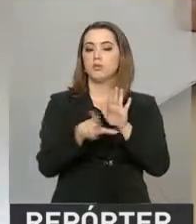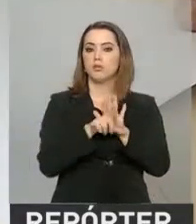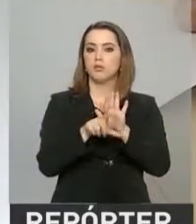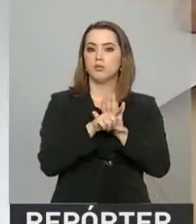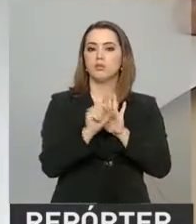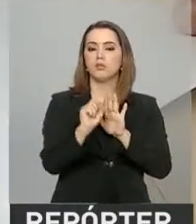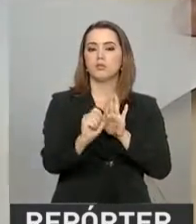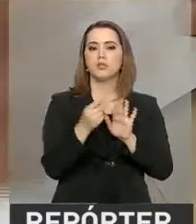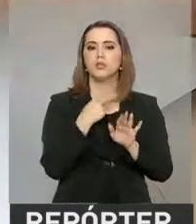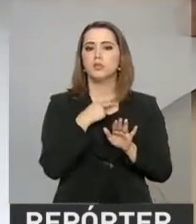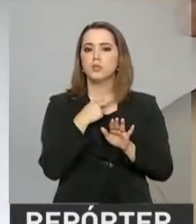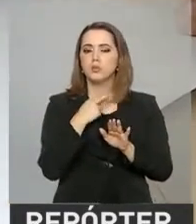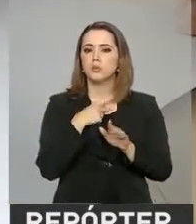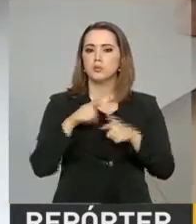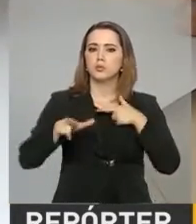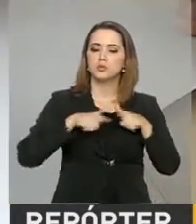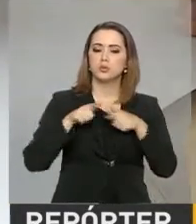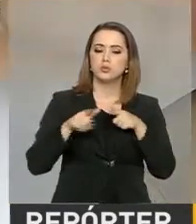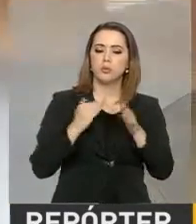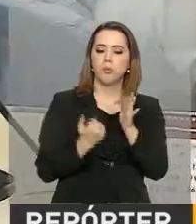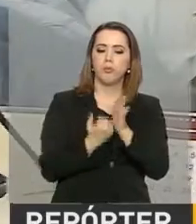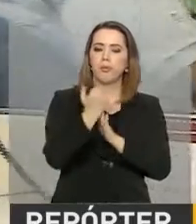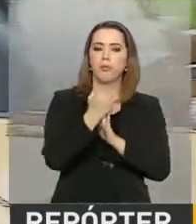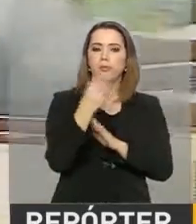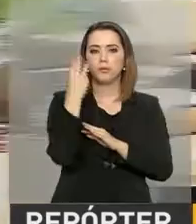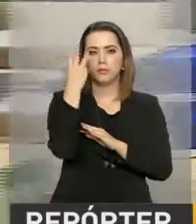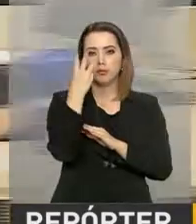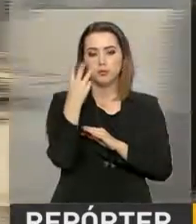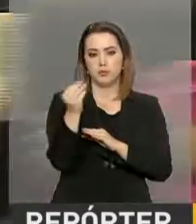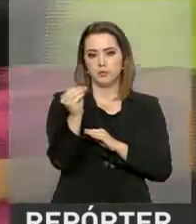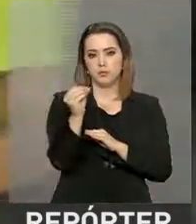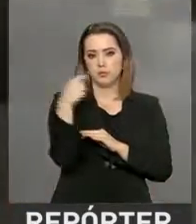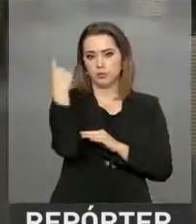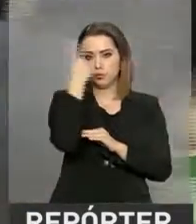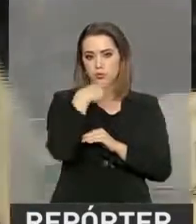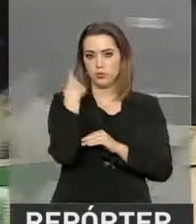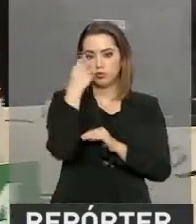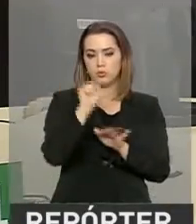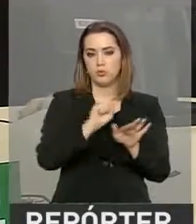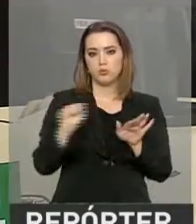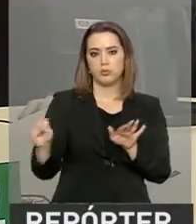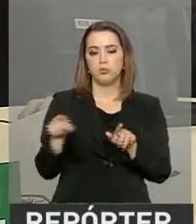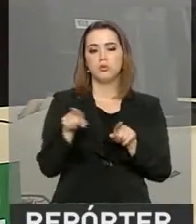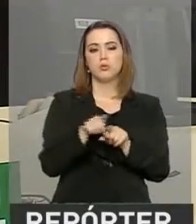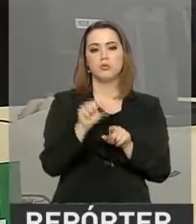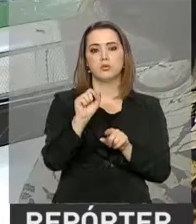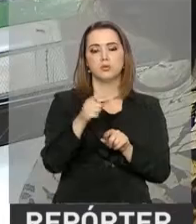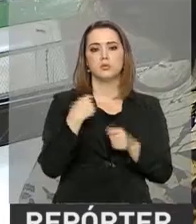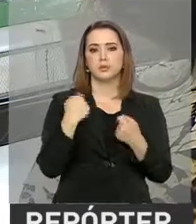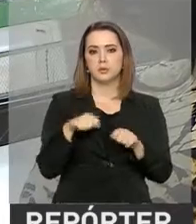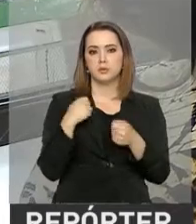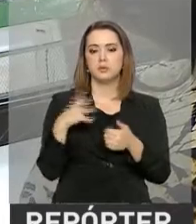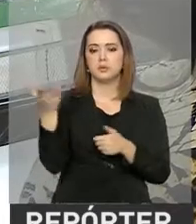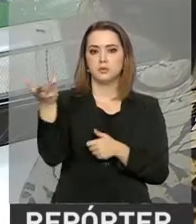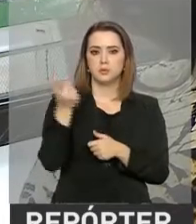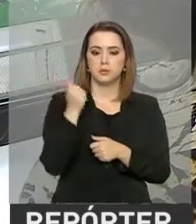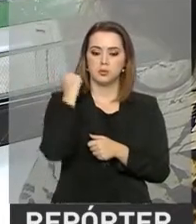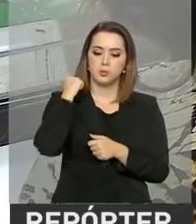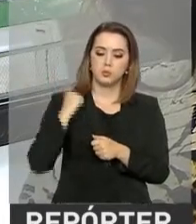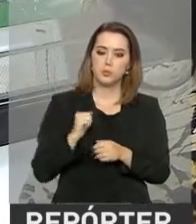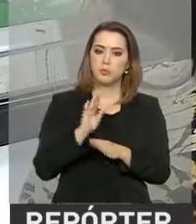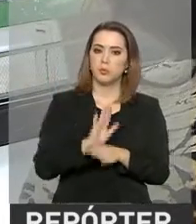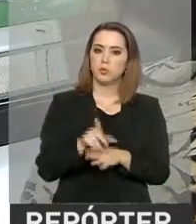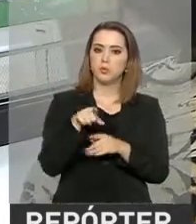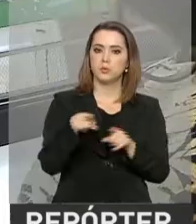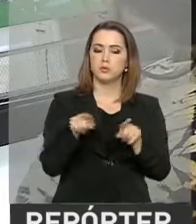não podem trabalhar mais do que 30 horas semanais e devem receber bolsa auxílio e vale transporte. A remuneração média é